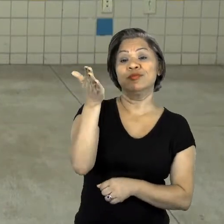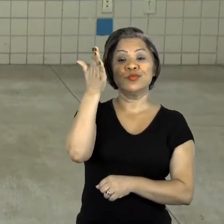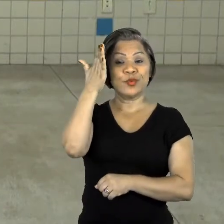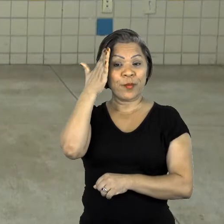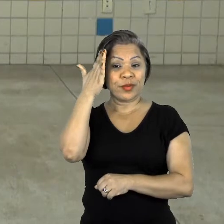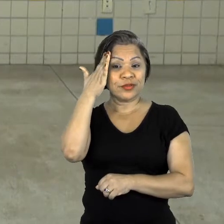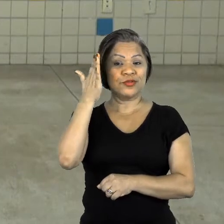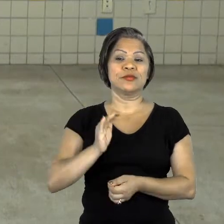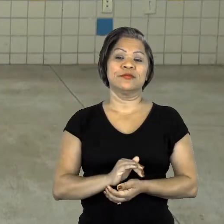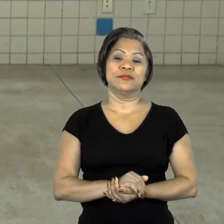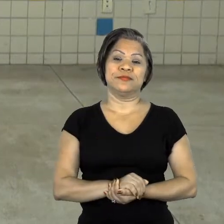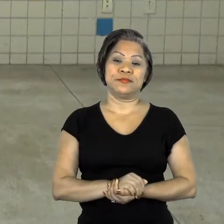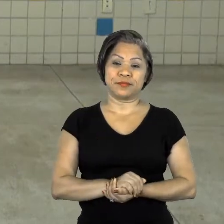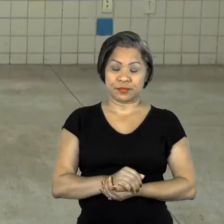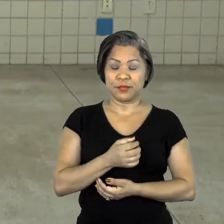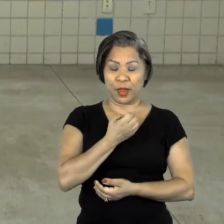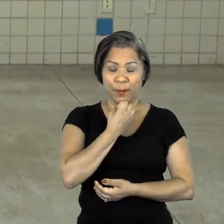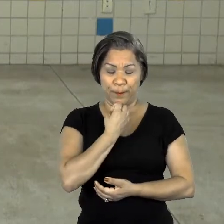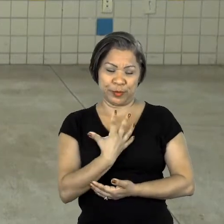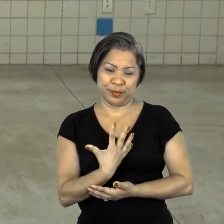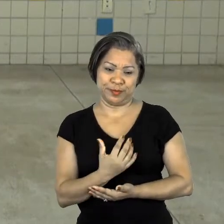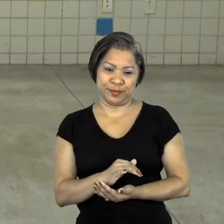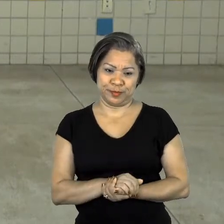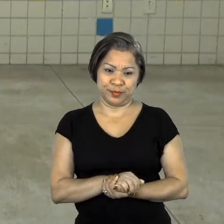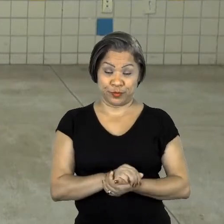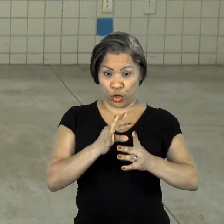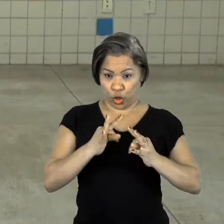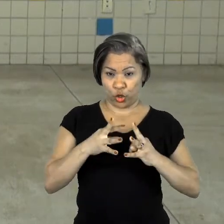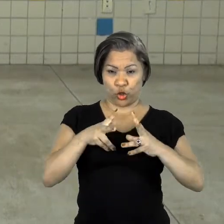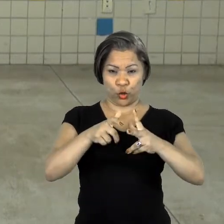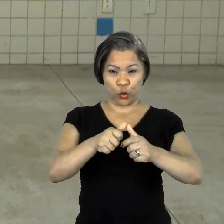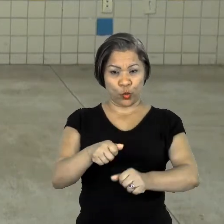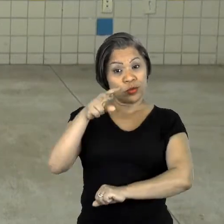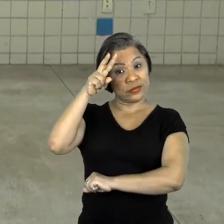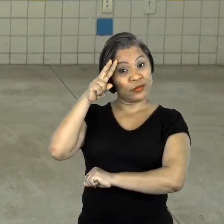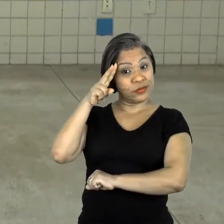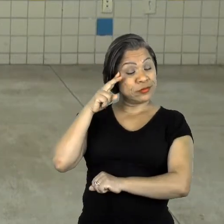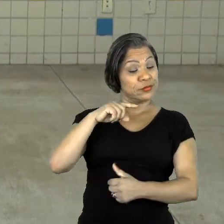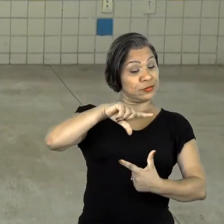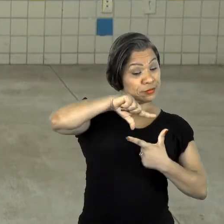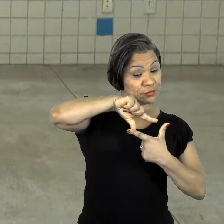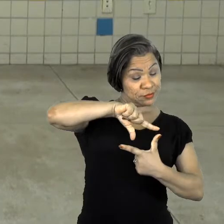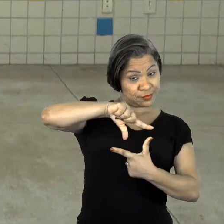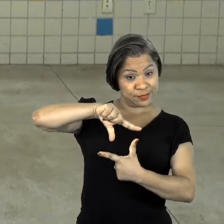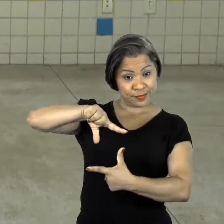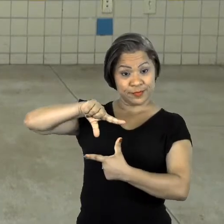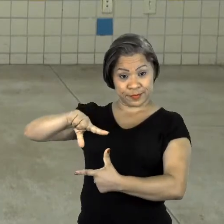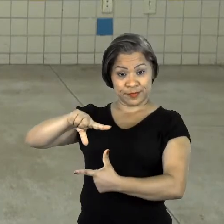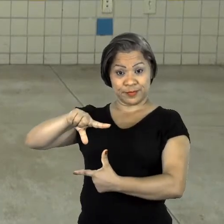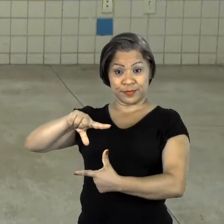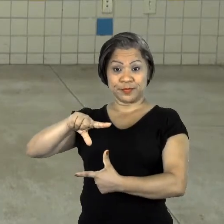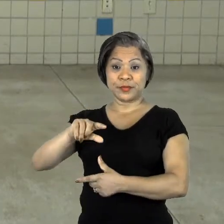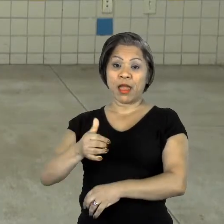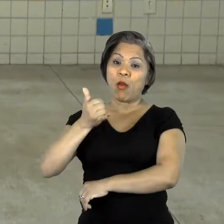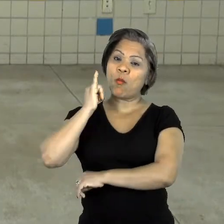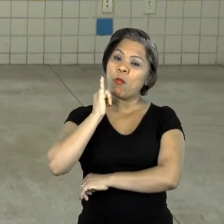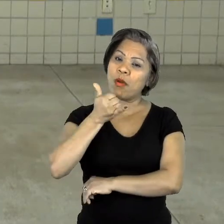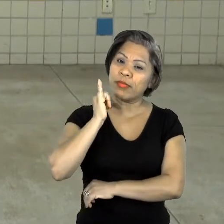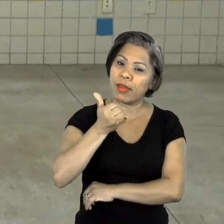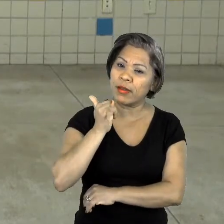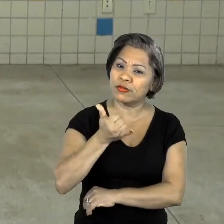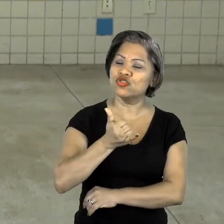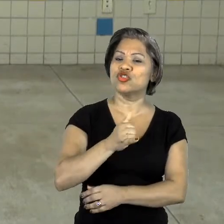compreendida. Bem, toda história em quadrinho, ela é uma narrativa gráfica. Lembra que